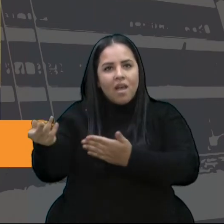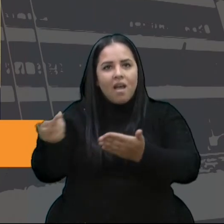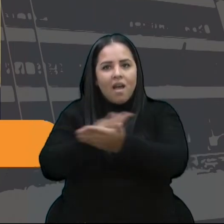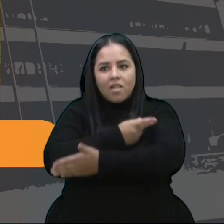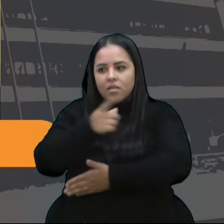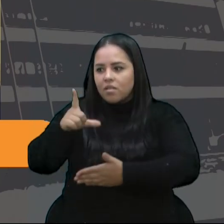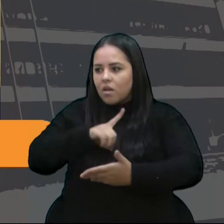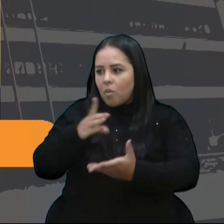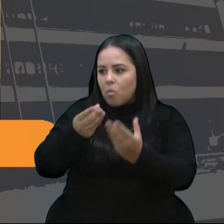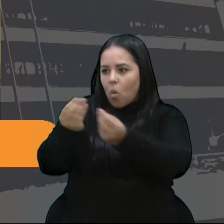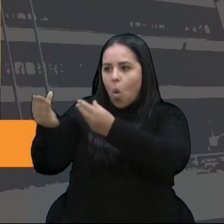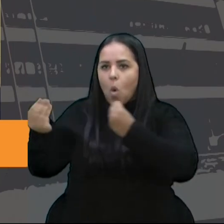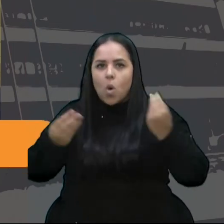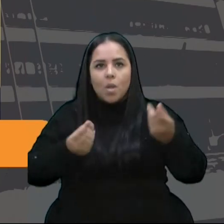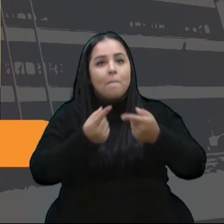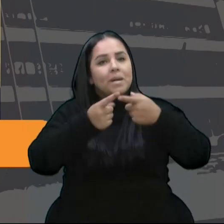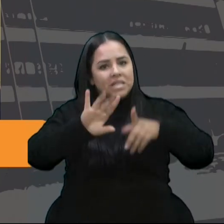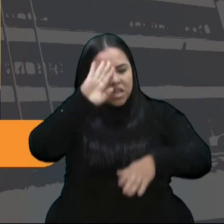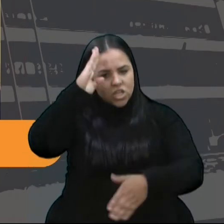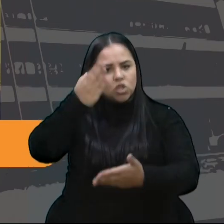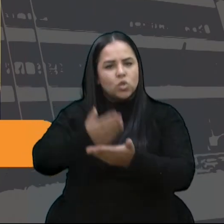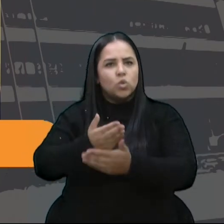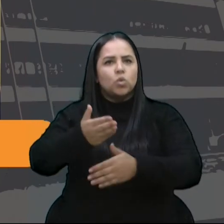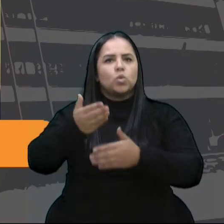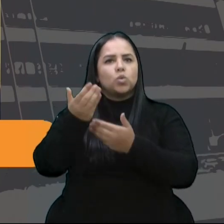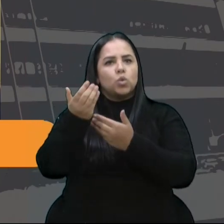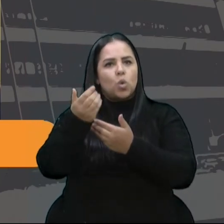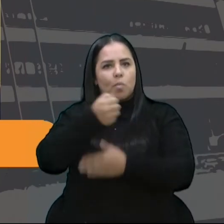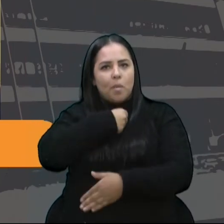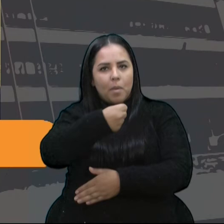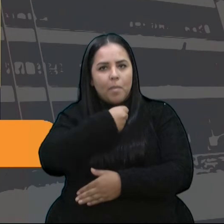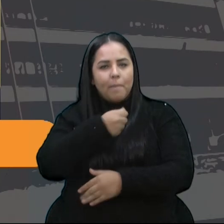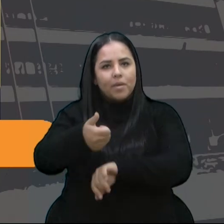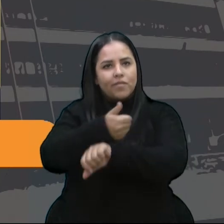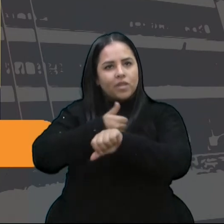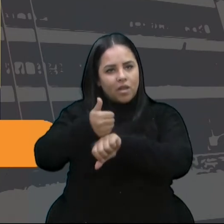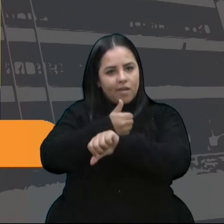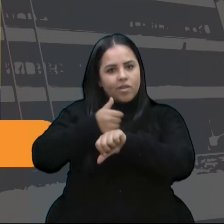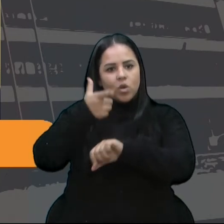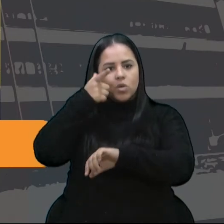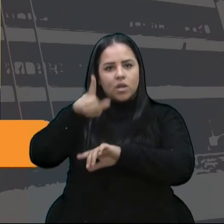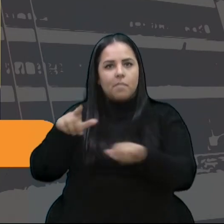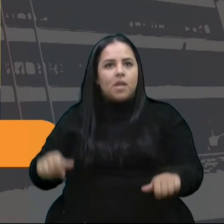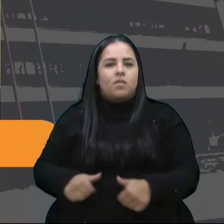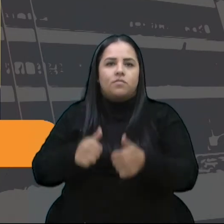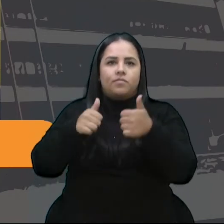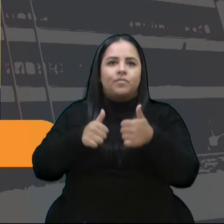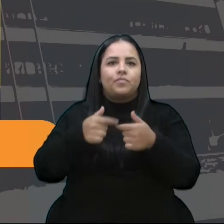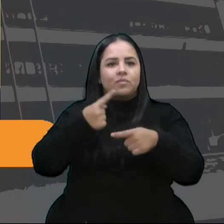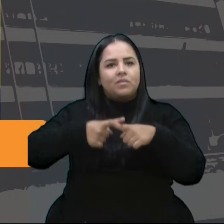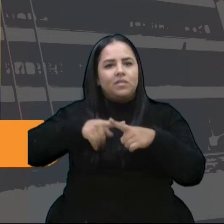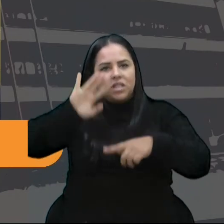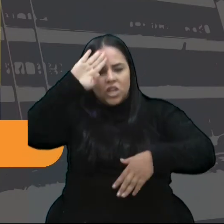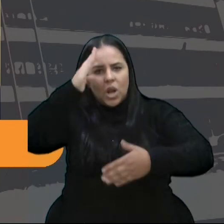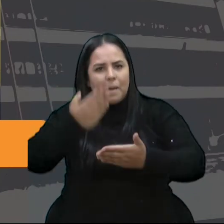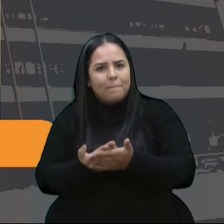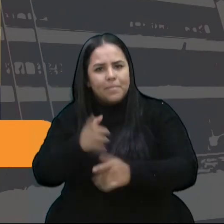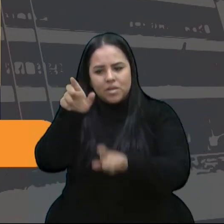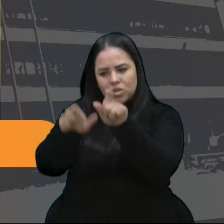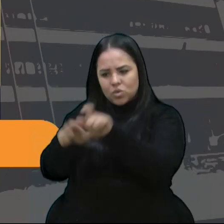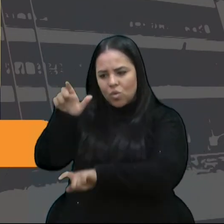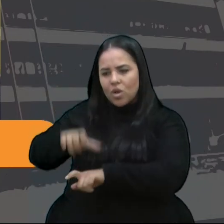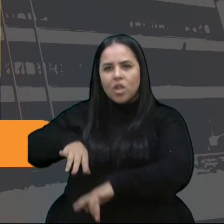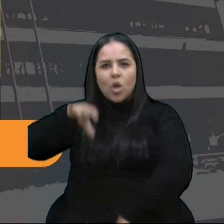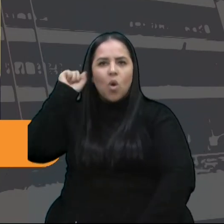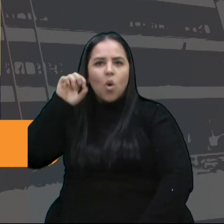guerra será o jornalismo profissional. Eu acho que as pessoas, os ouvintes, os telespectadores, as pessoas